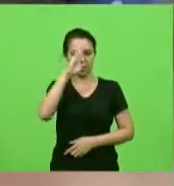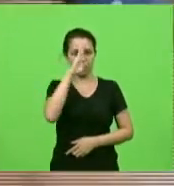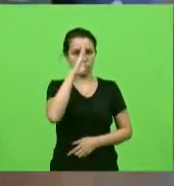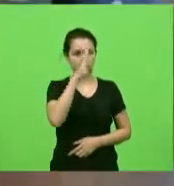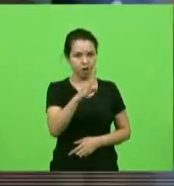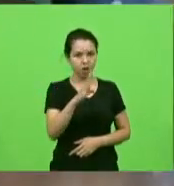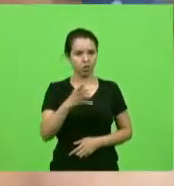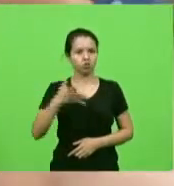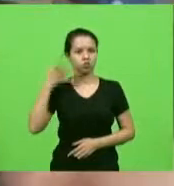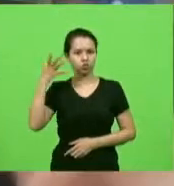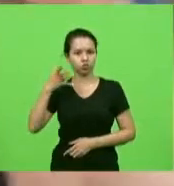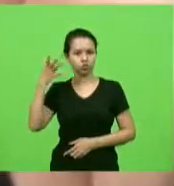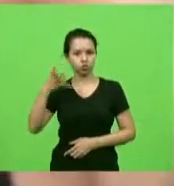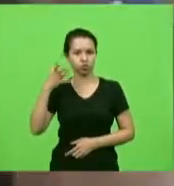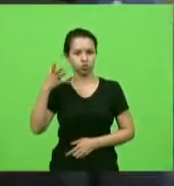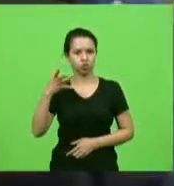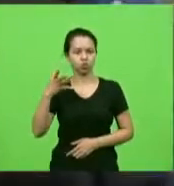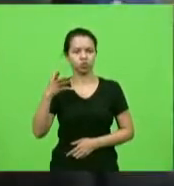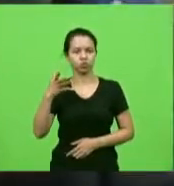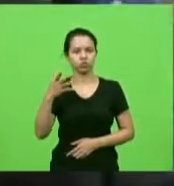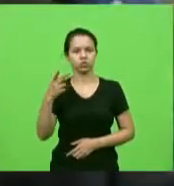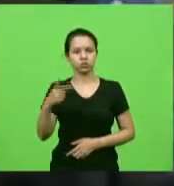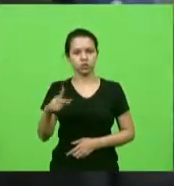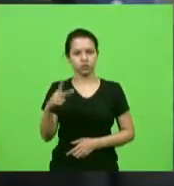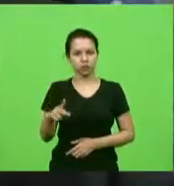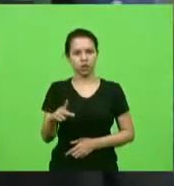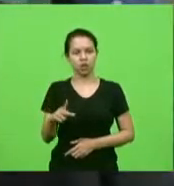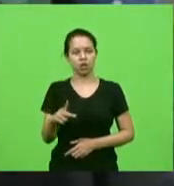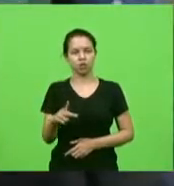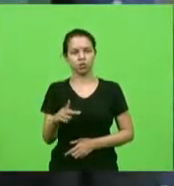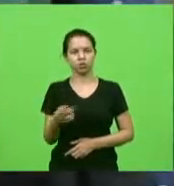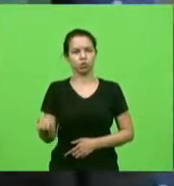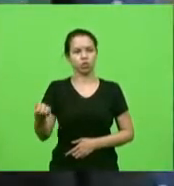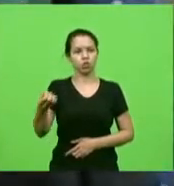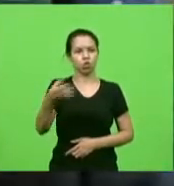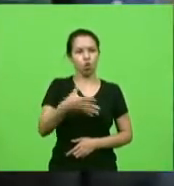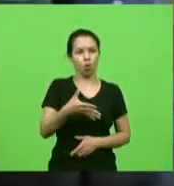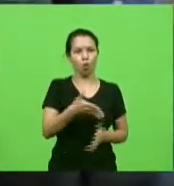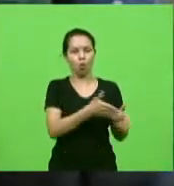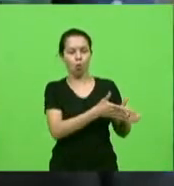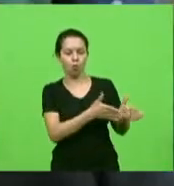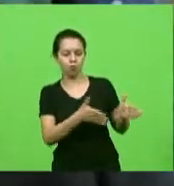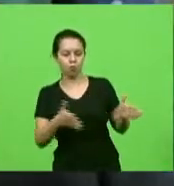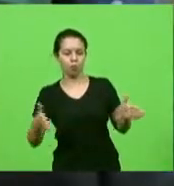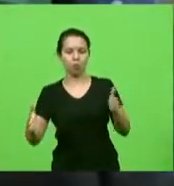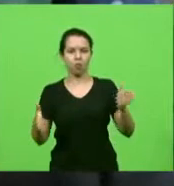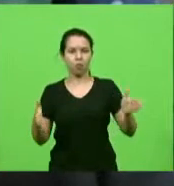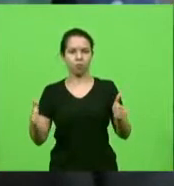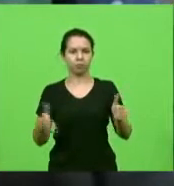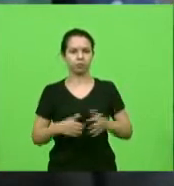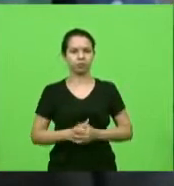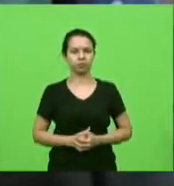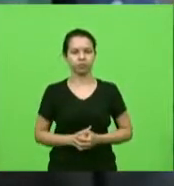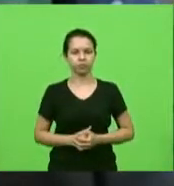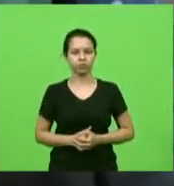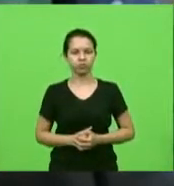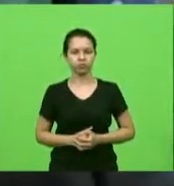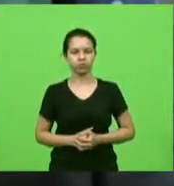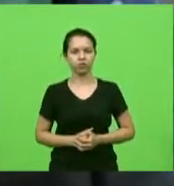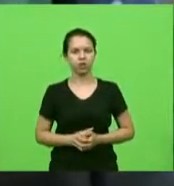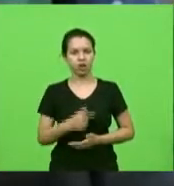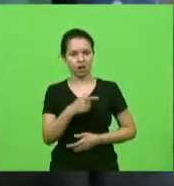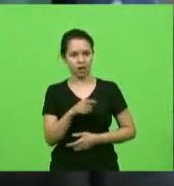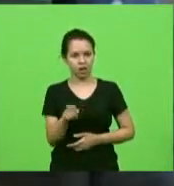discurso imputa a retidão para um novo tempo. Um estadista não se consolida